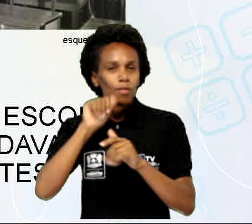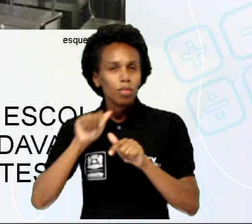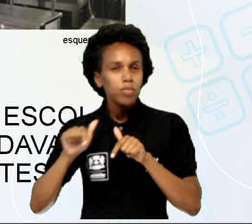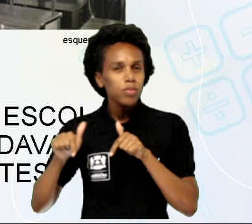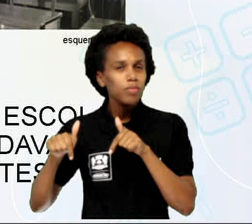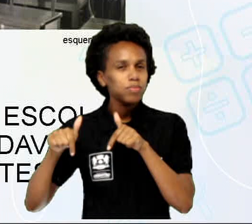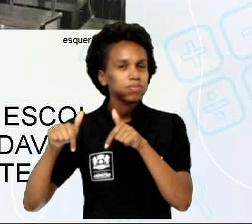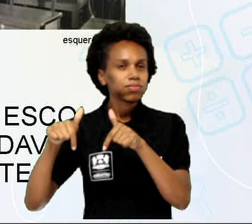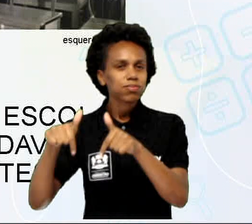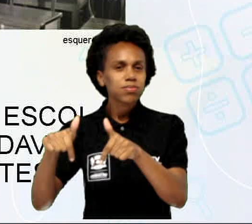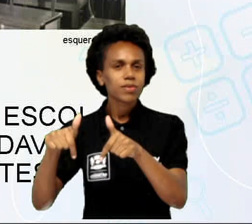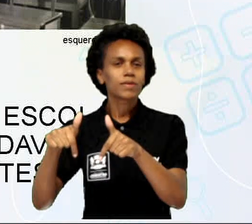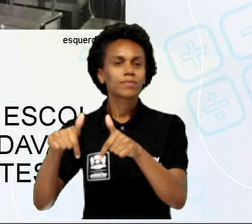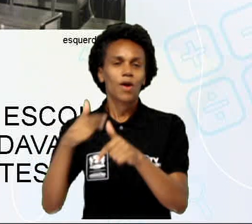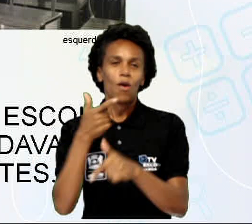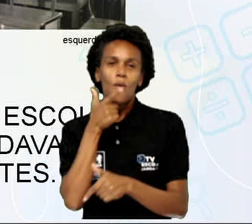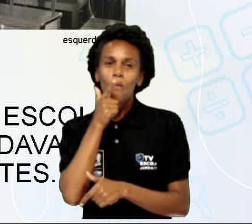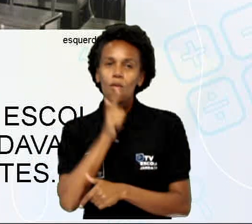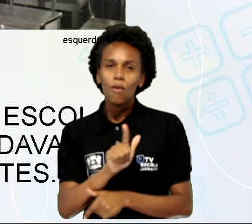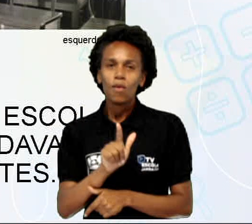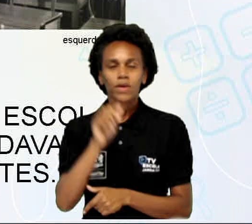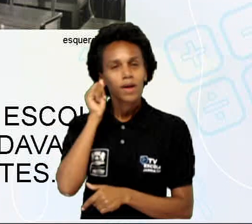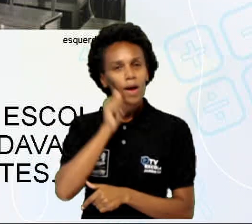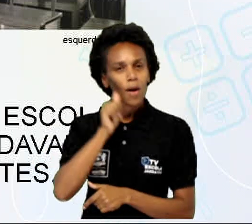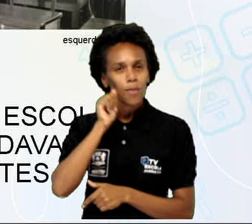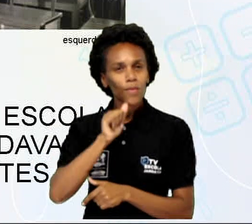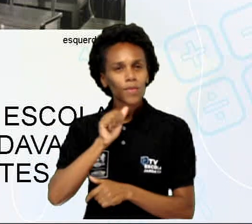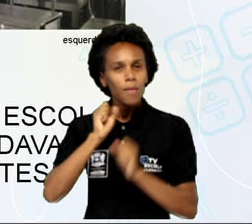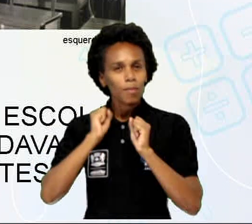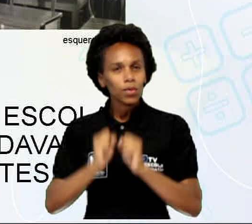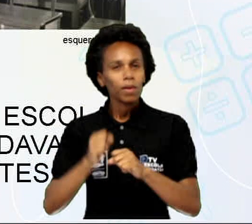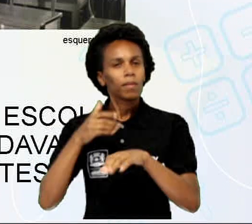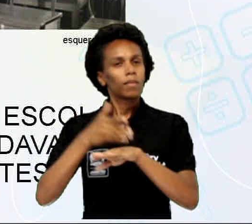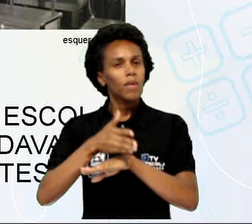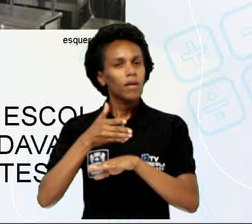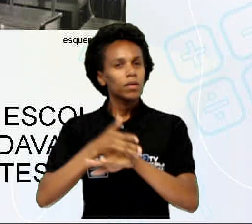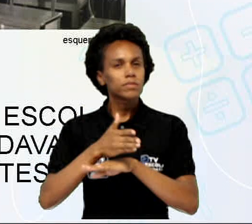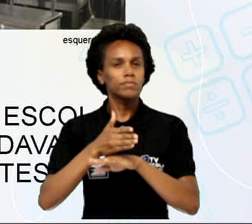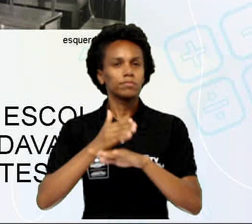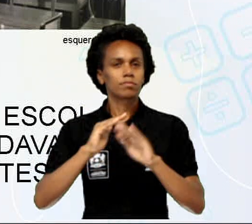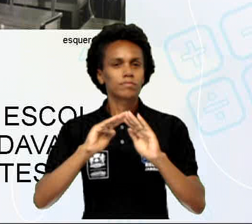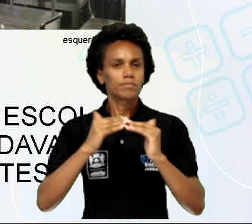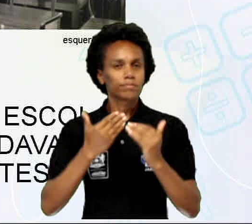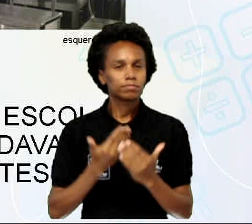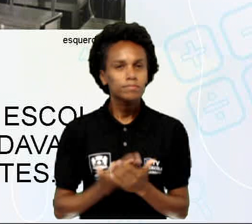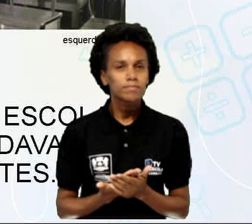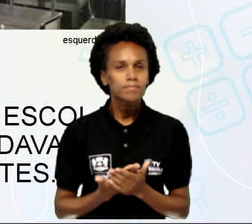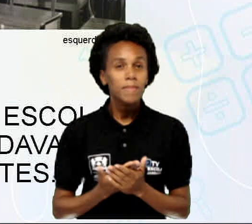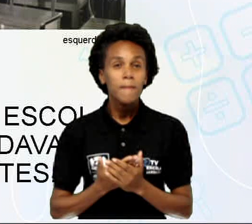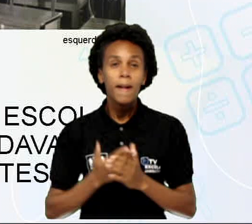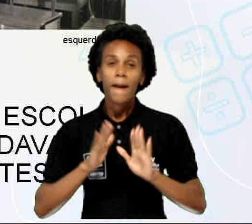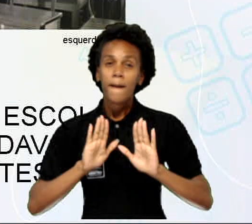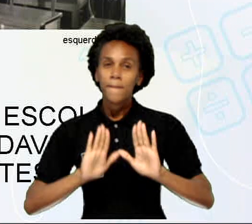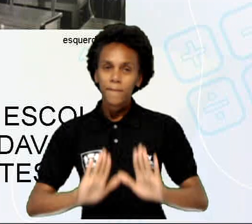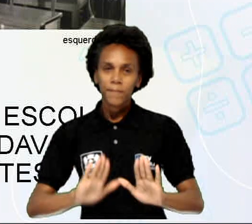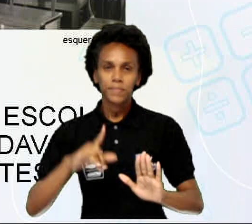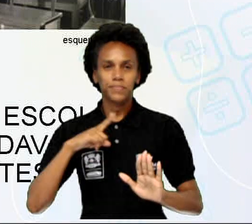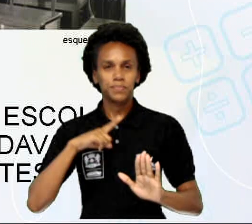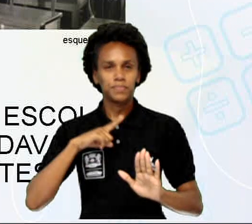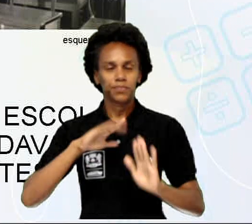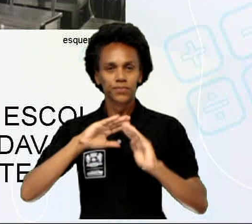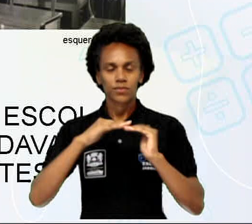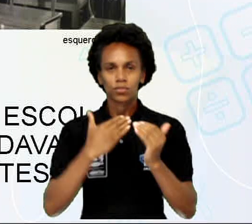a mulher entrasse na escola. Só que existiam escolas para meninos, escolas para